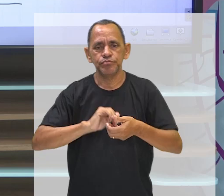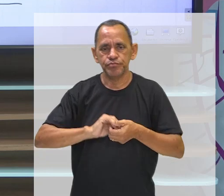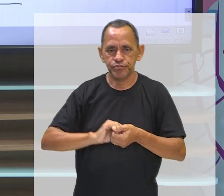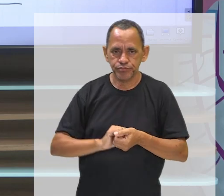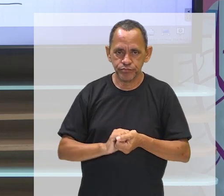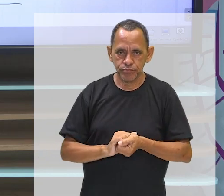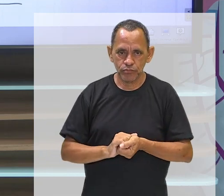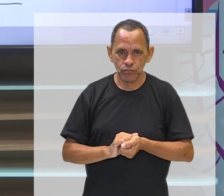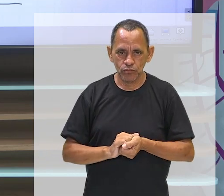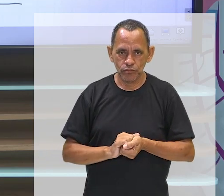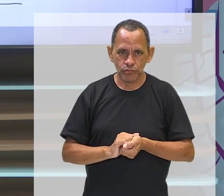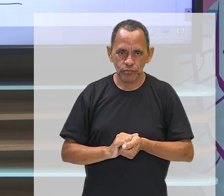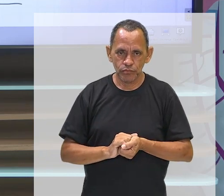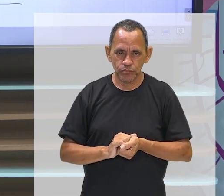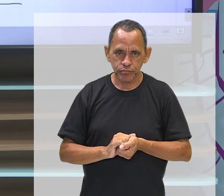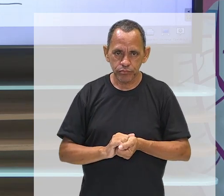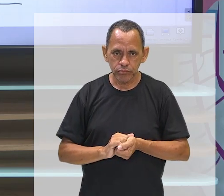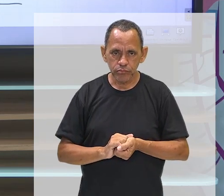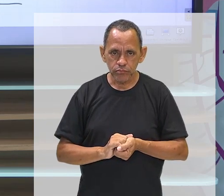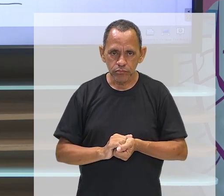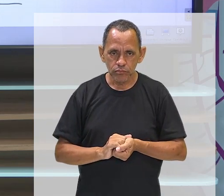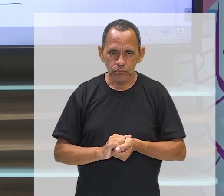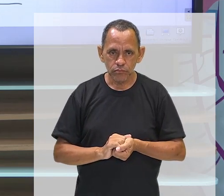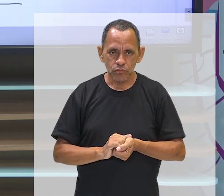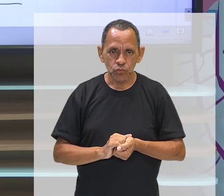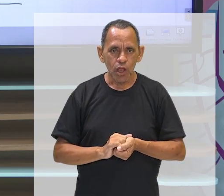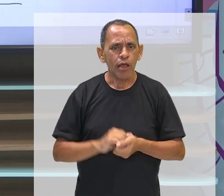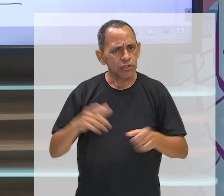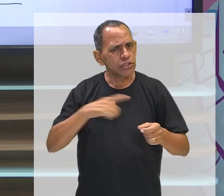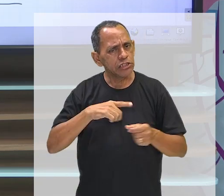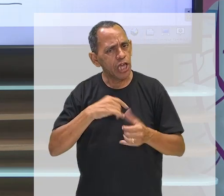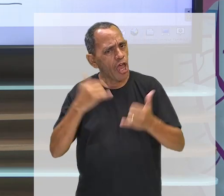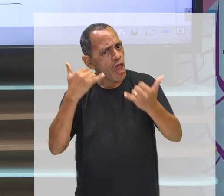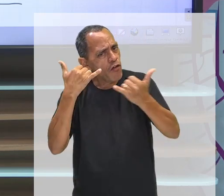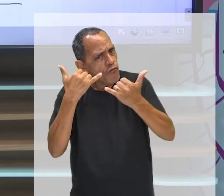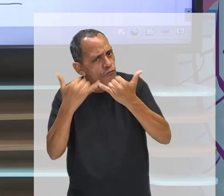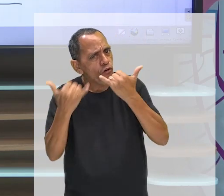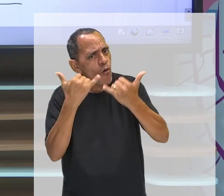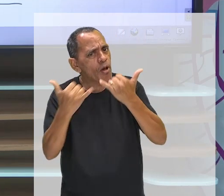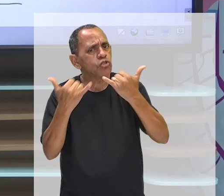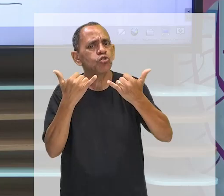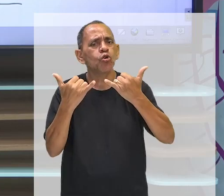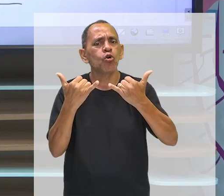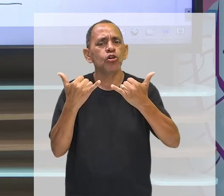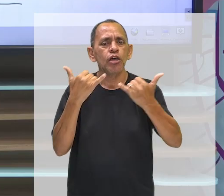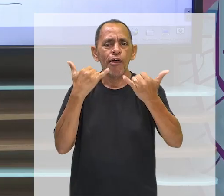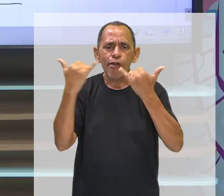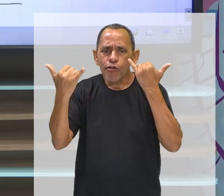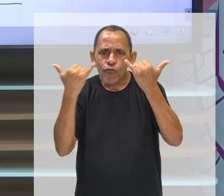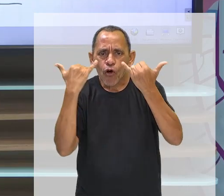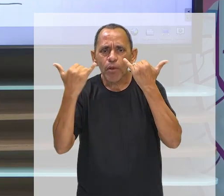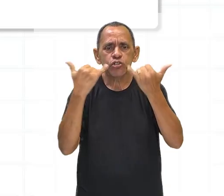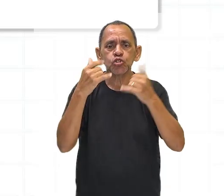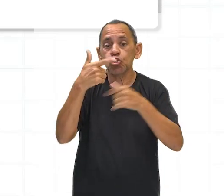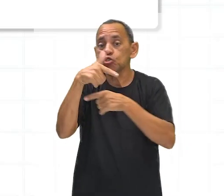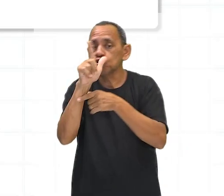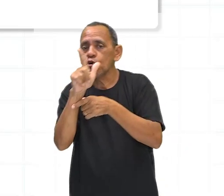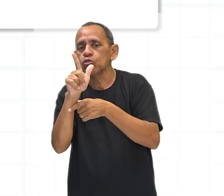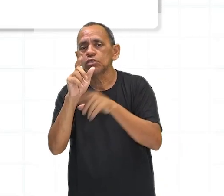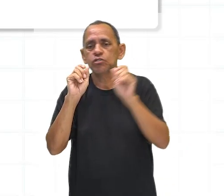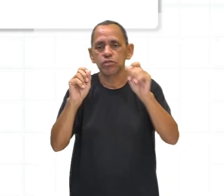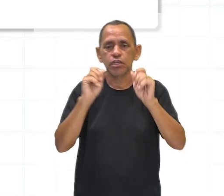né? São os órgãos ali internos. Agora a gente vai ver mais informação ali sobre um outro órgão externo, que é o pênis. Olha